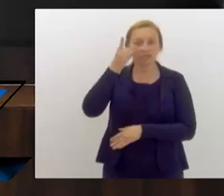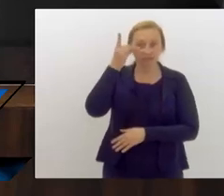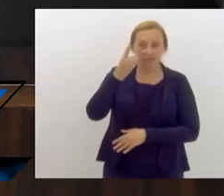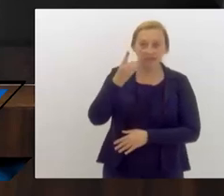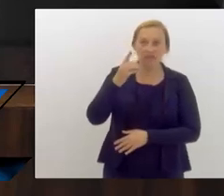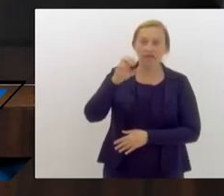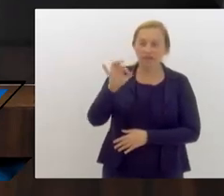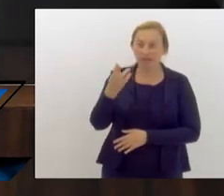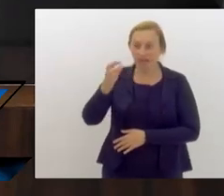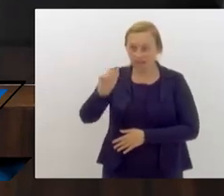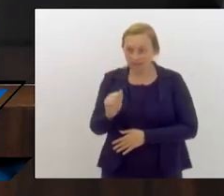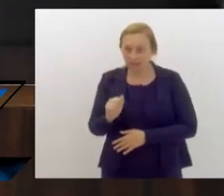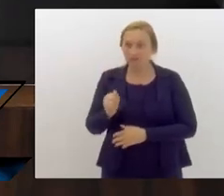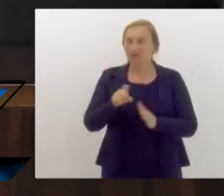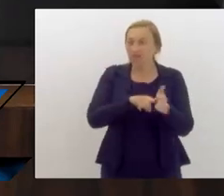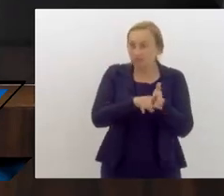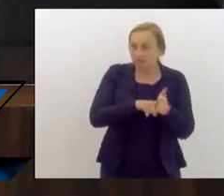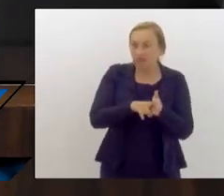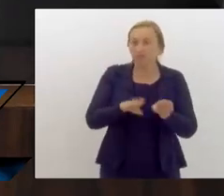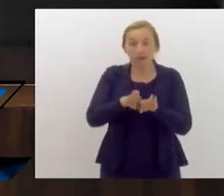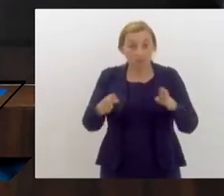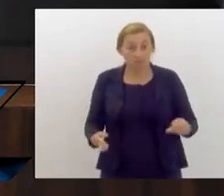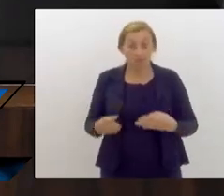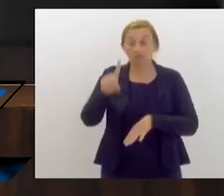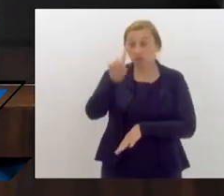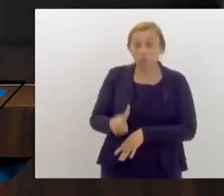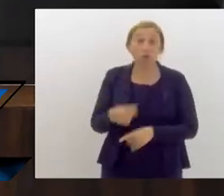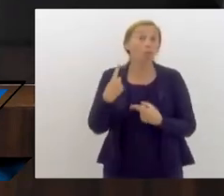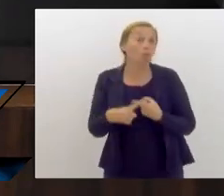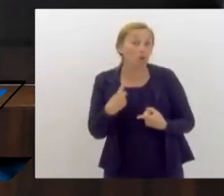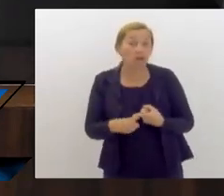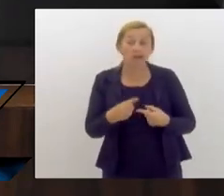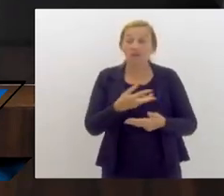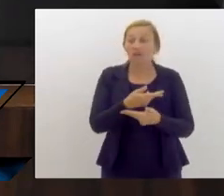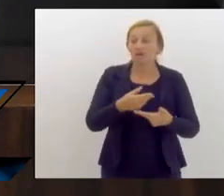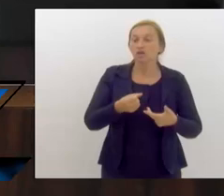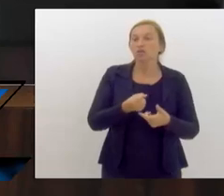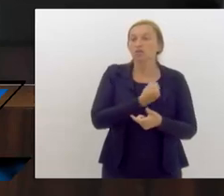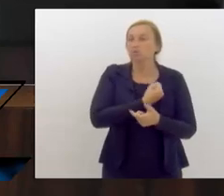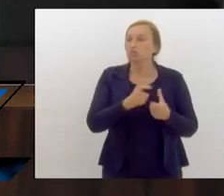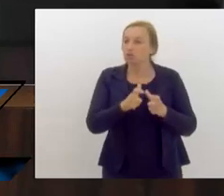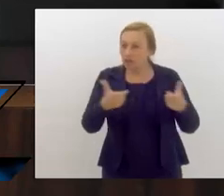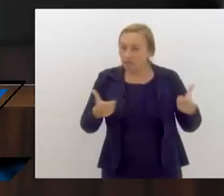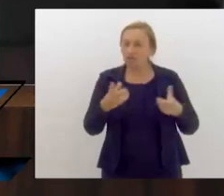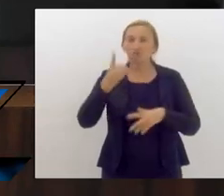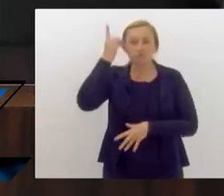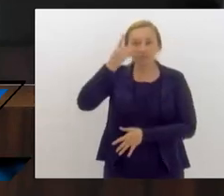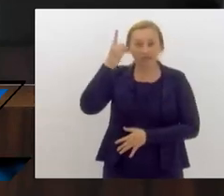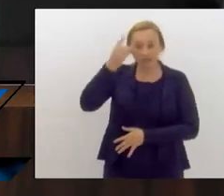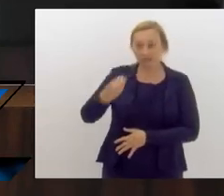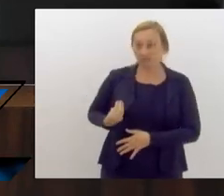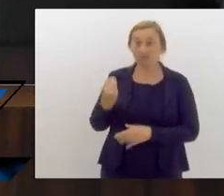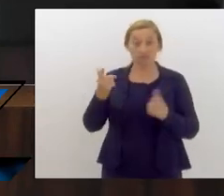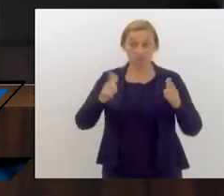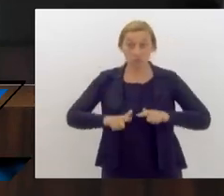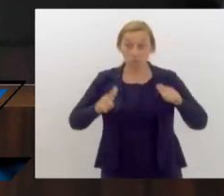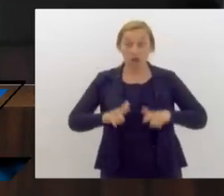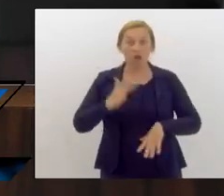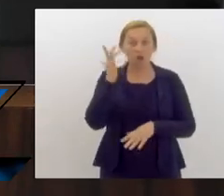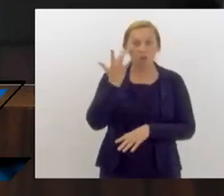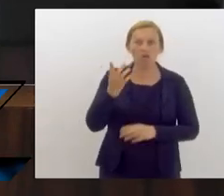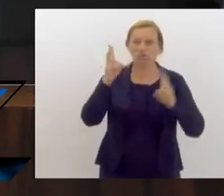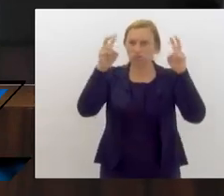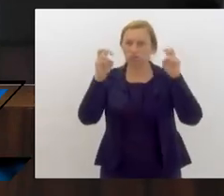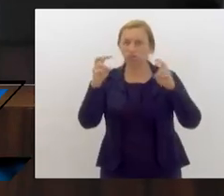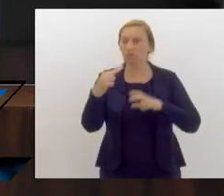vai ser analisado pela mesa diretora até porque grande maioria dos deputados faz presente e eu acho que o tema